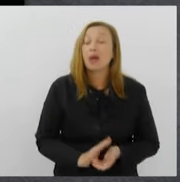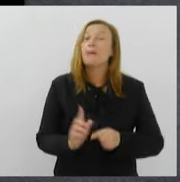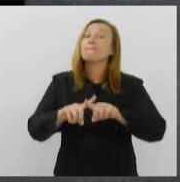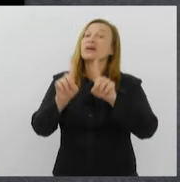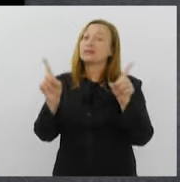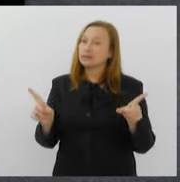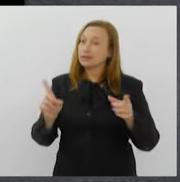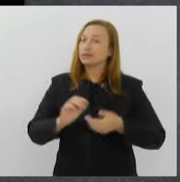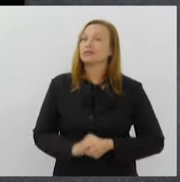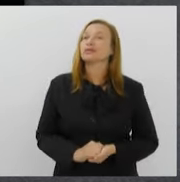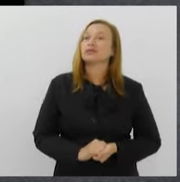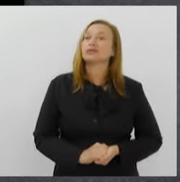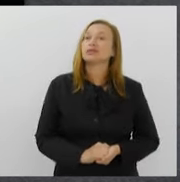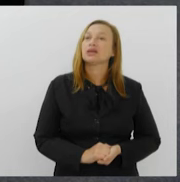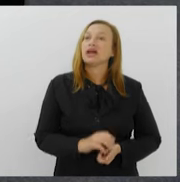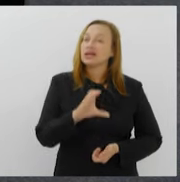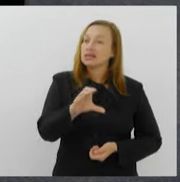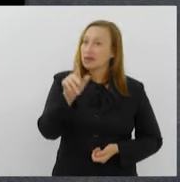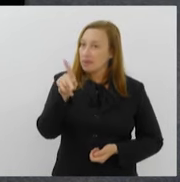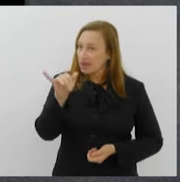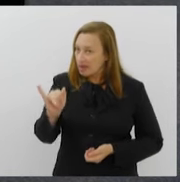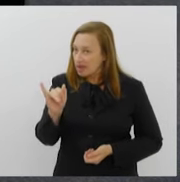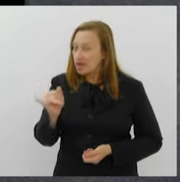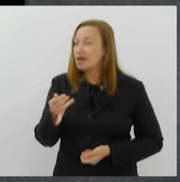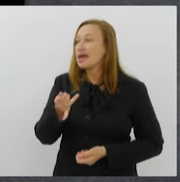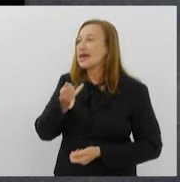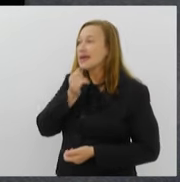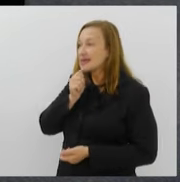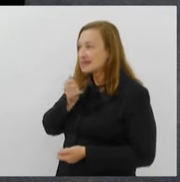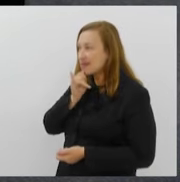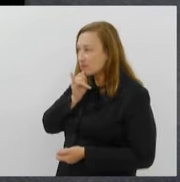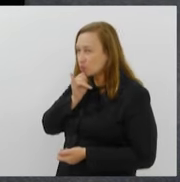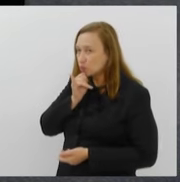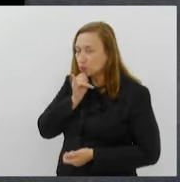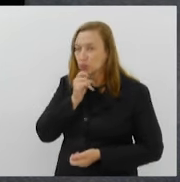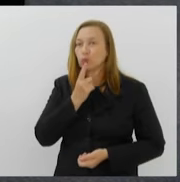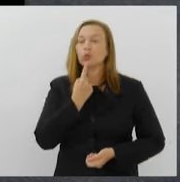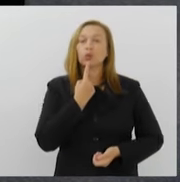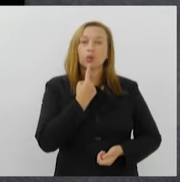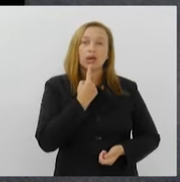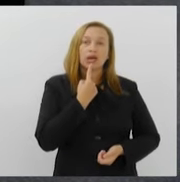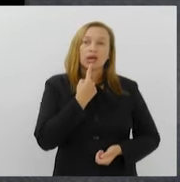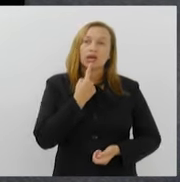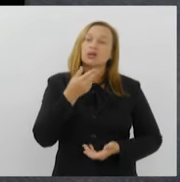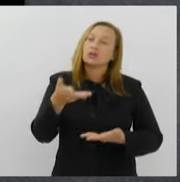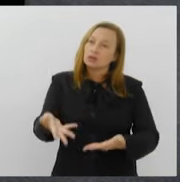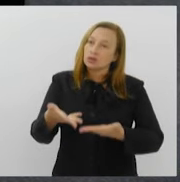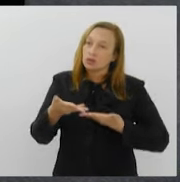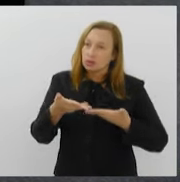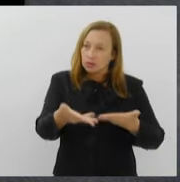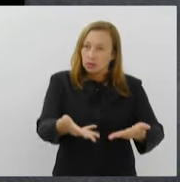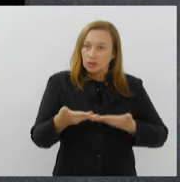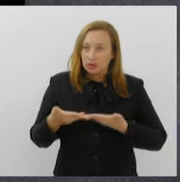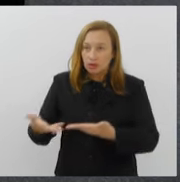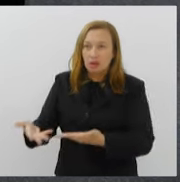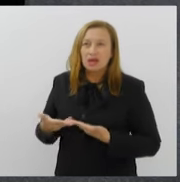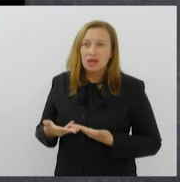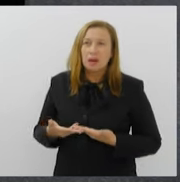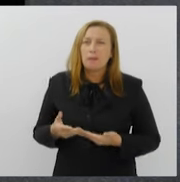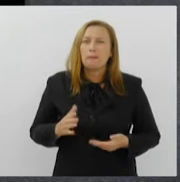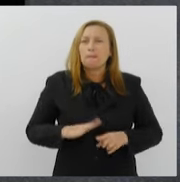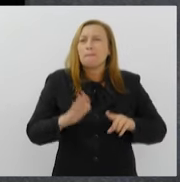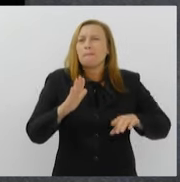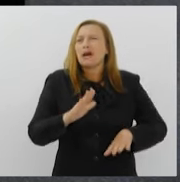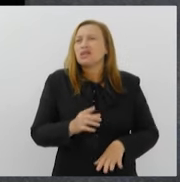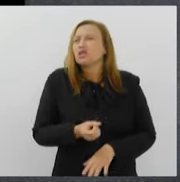Mas, na CPI, por exemplo, a gente convoca. Mas quantas